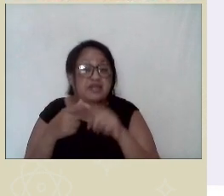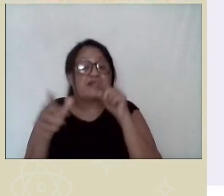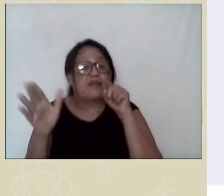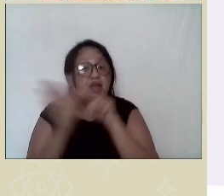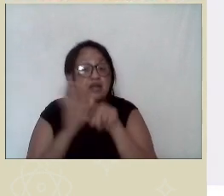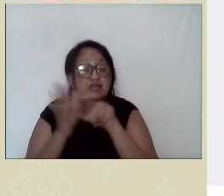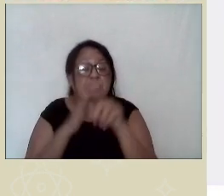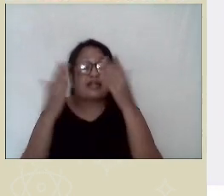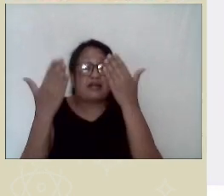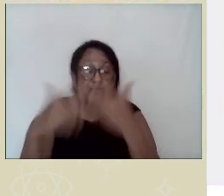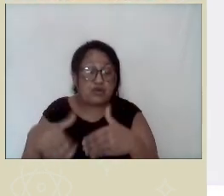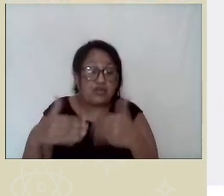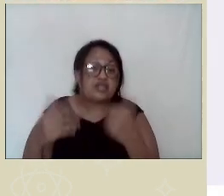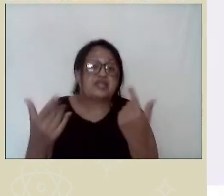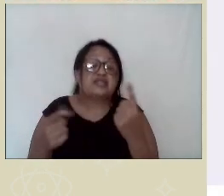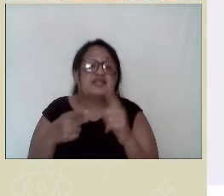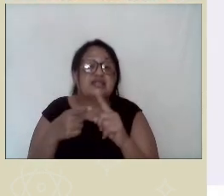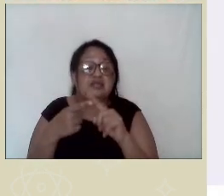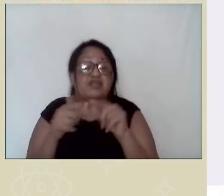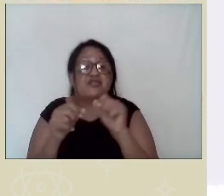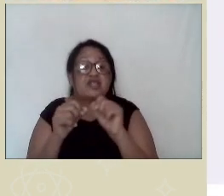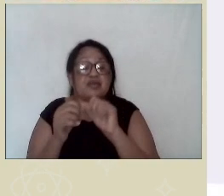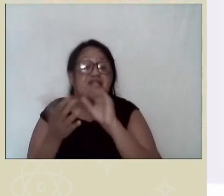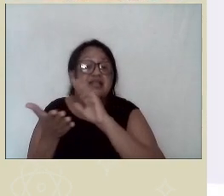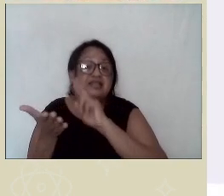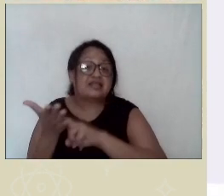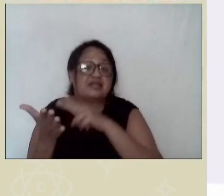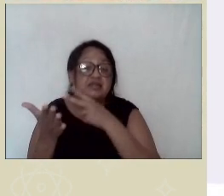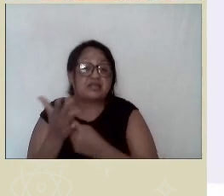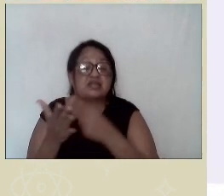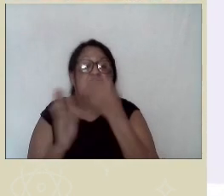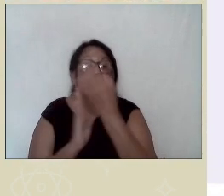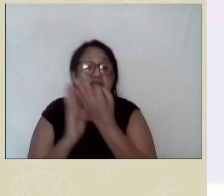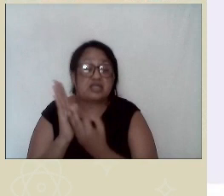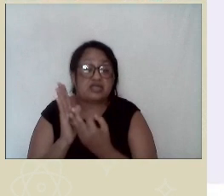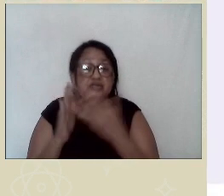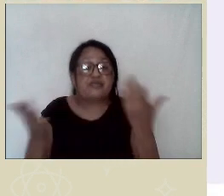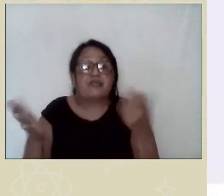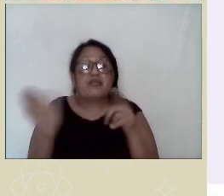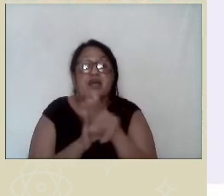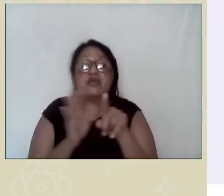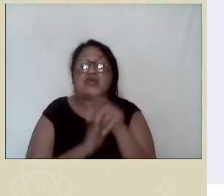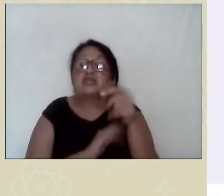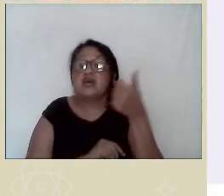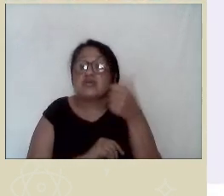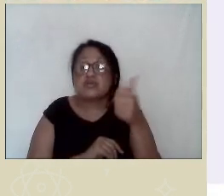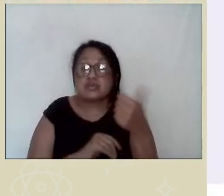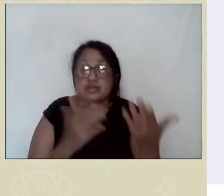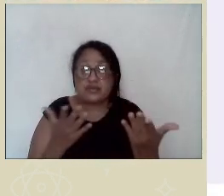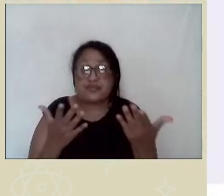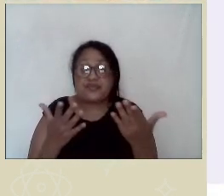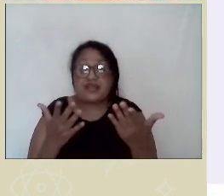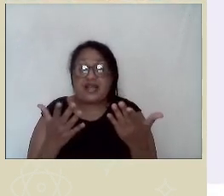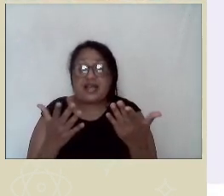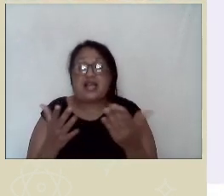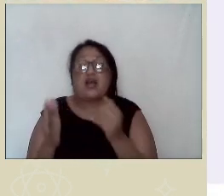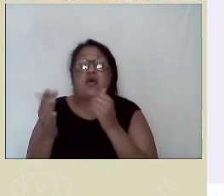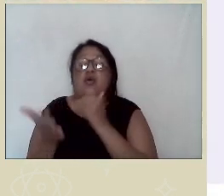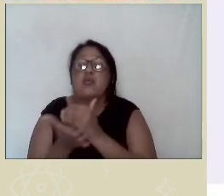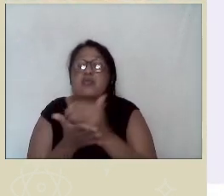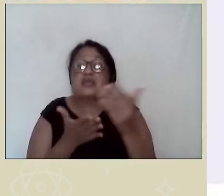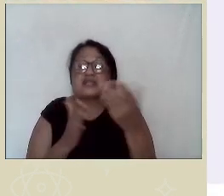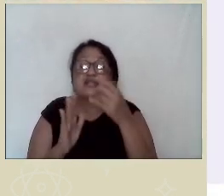também da interpretação do texto então vamos lá questão 11 a partir da leitura do texto é possível